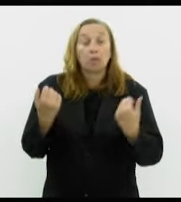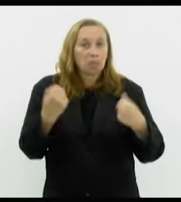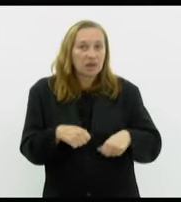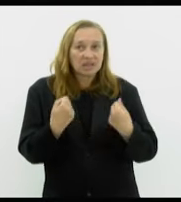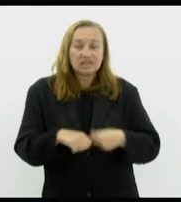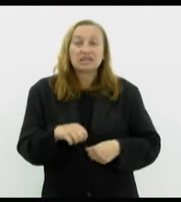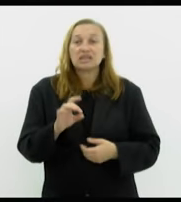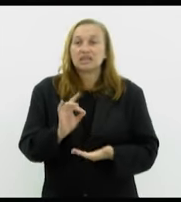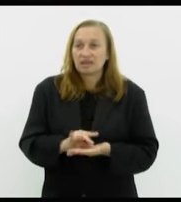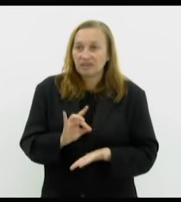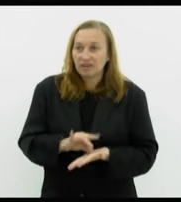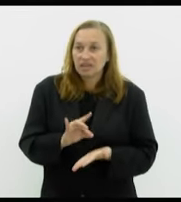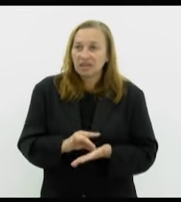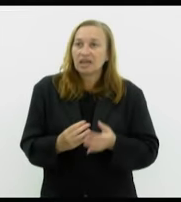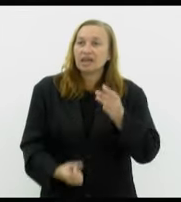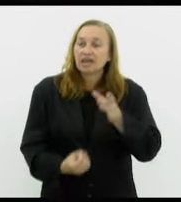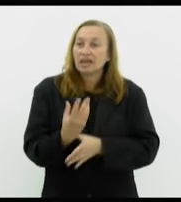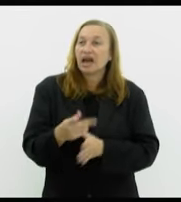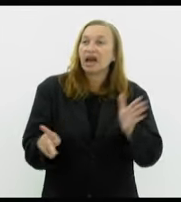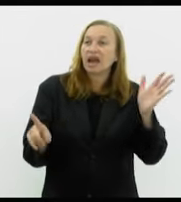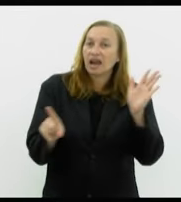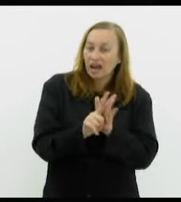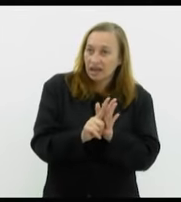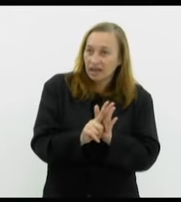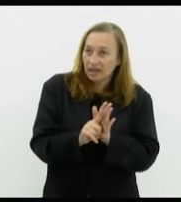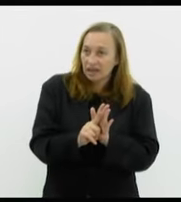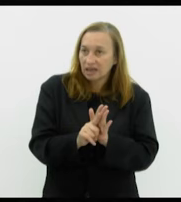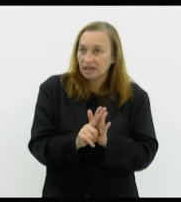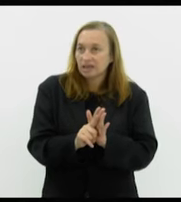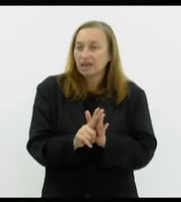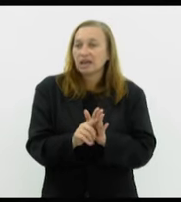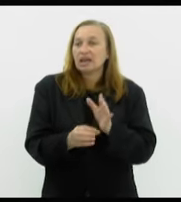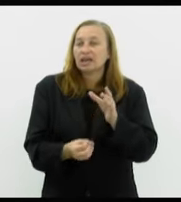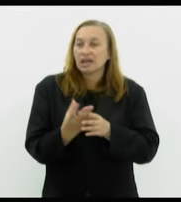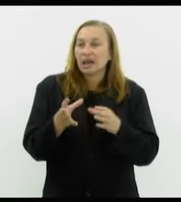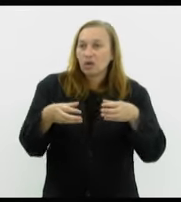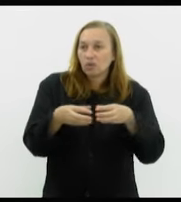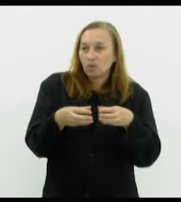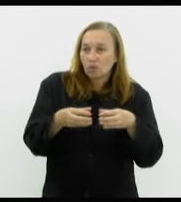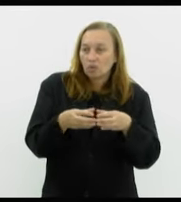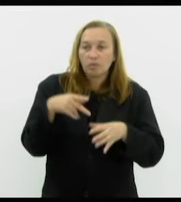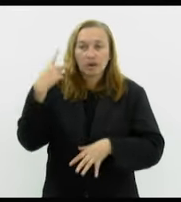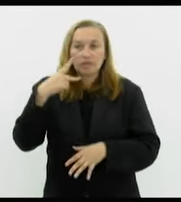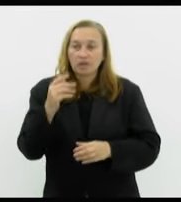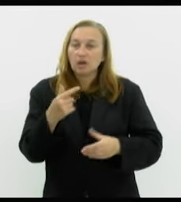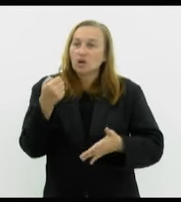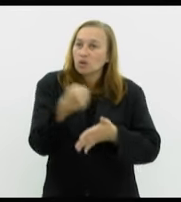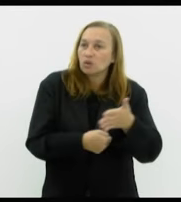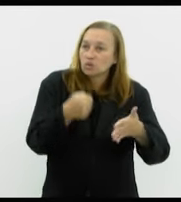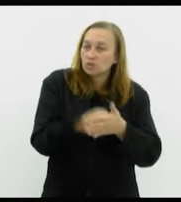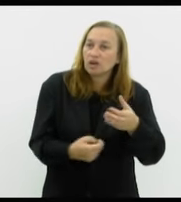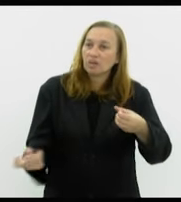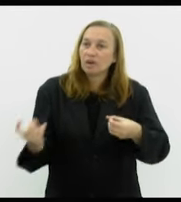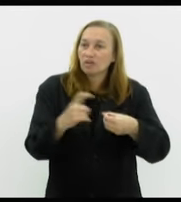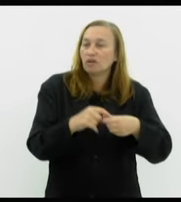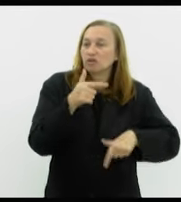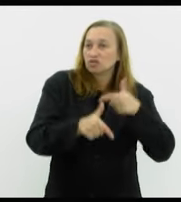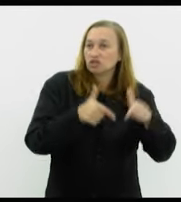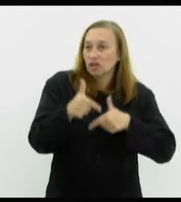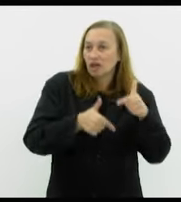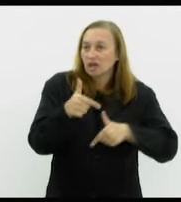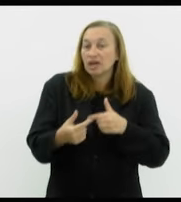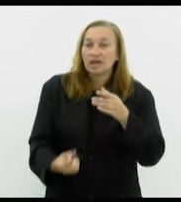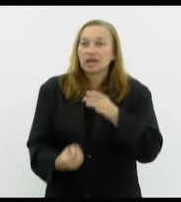precisa, na verdade, é formular leis, montar frente parlamentar, lutar pela retomada dos empregos,